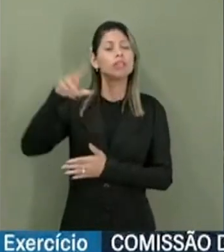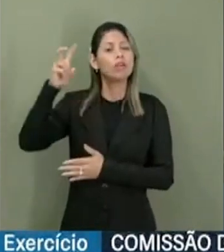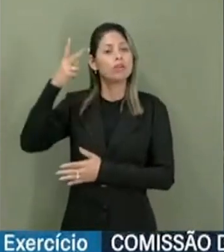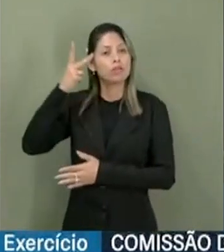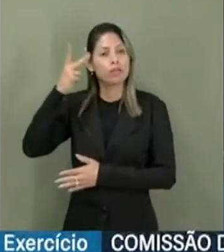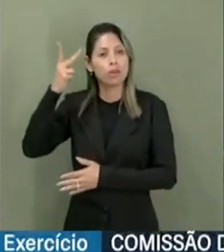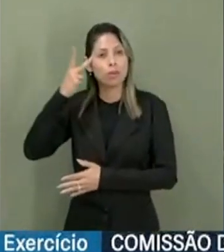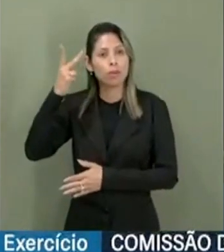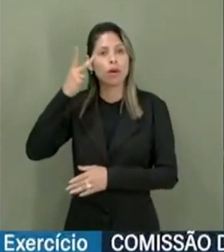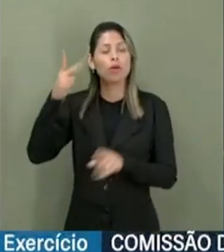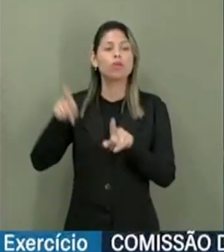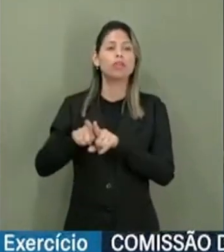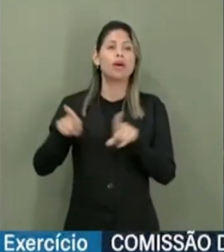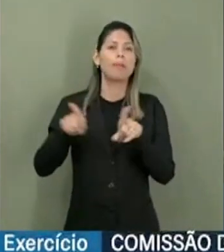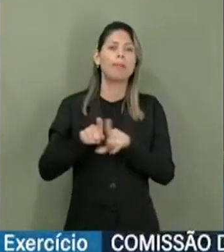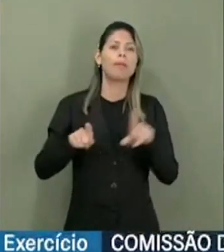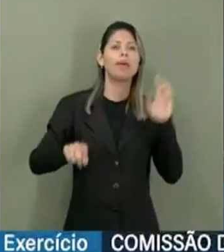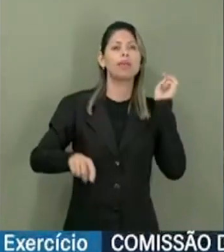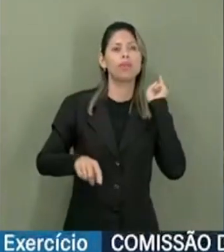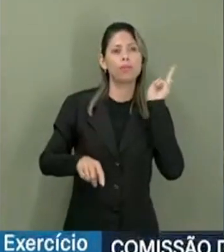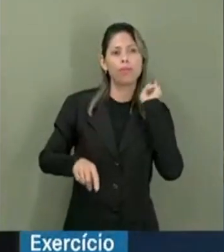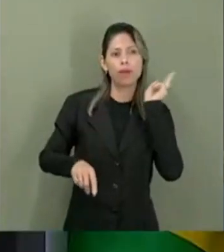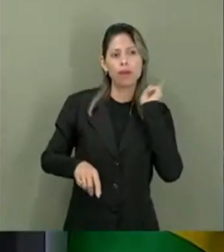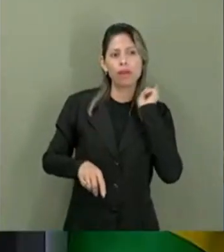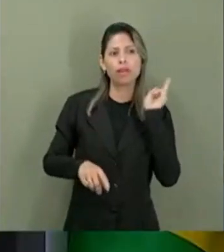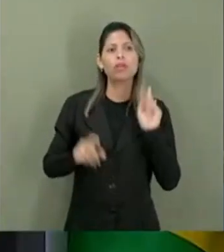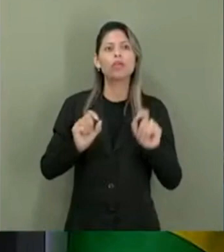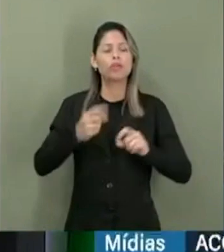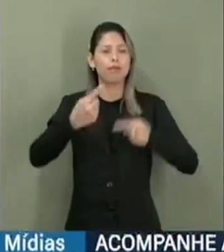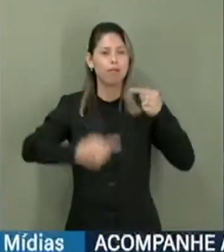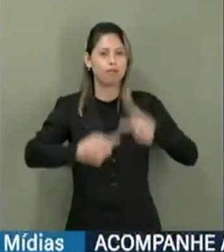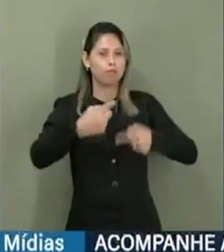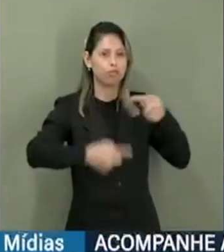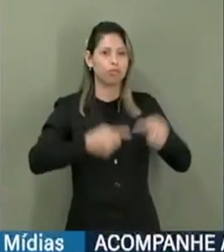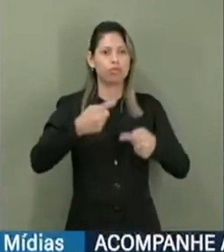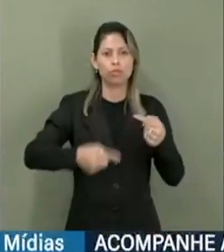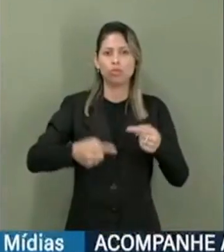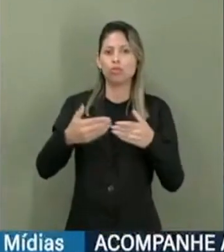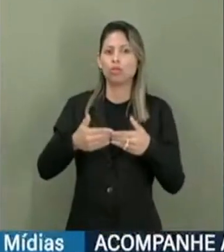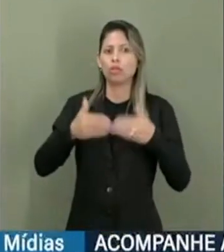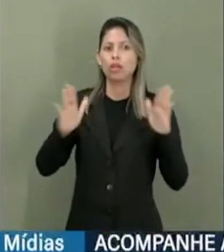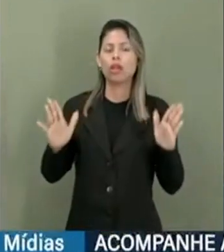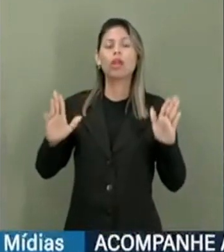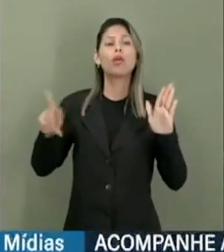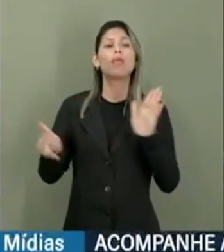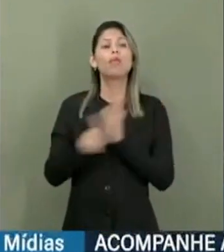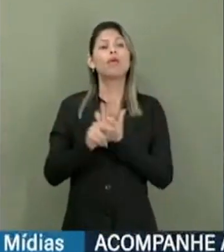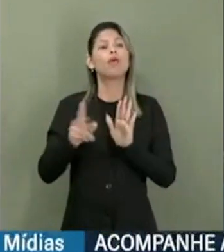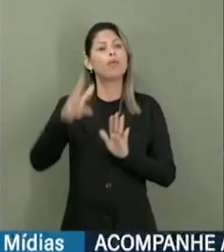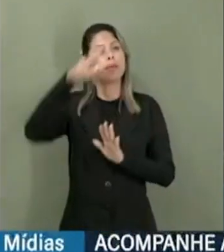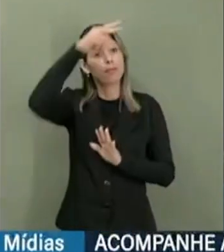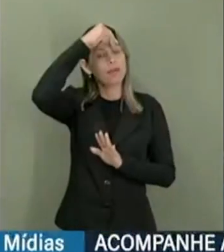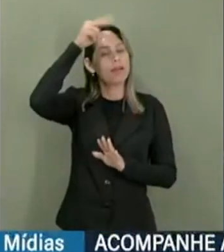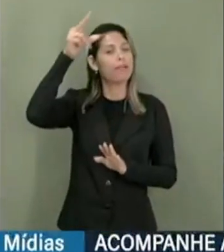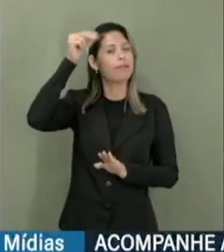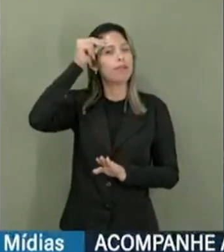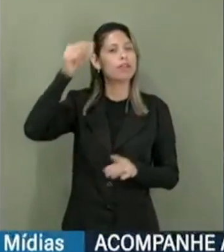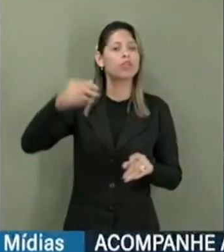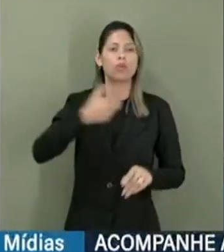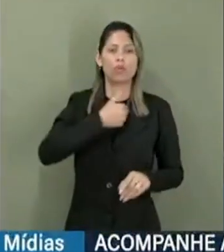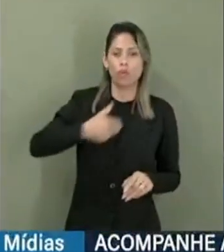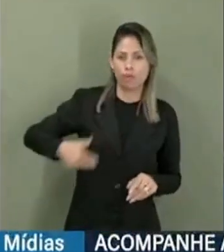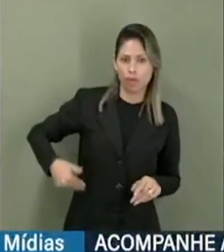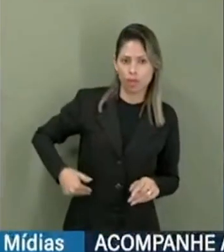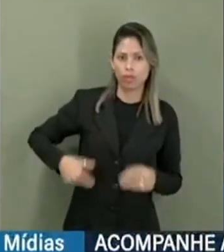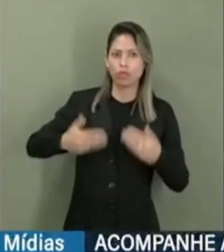foram enfrentadas com diálogo aberto com prefeitos governadores Congresso Nacional judiciário